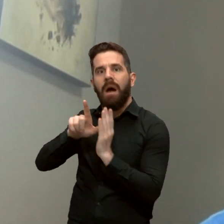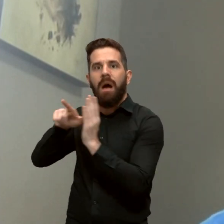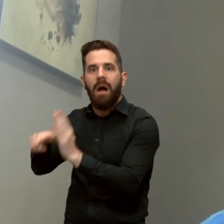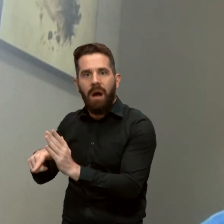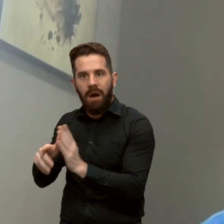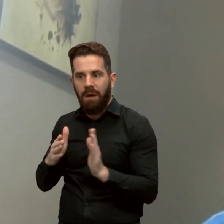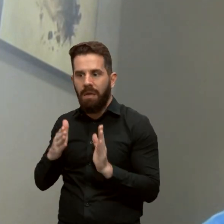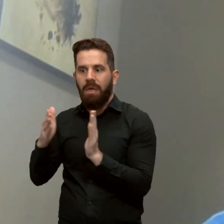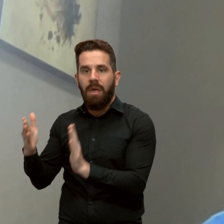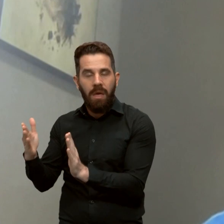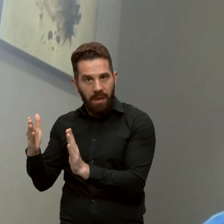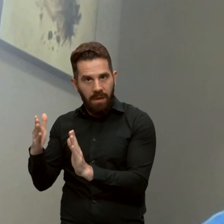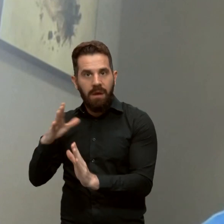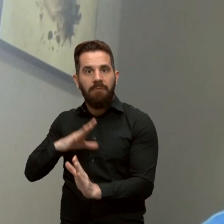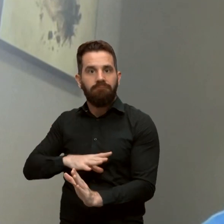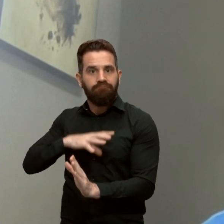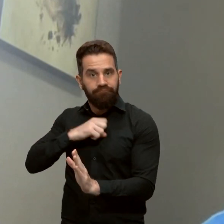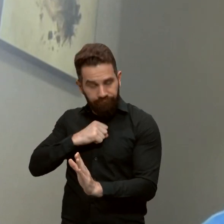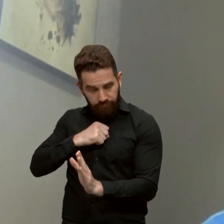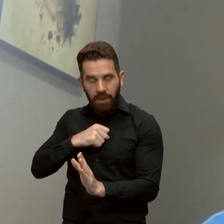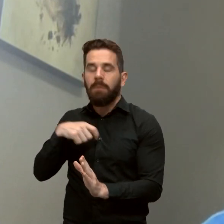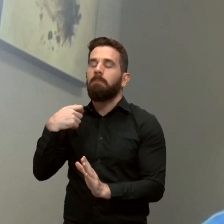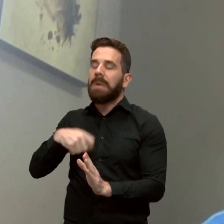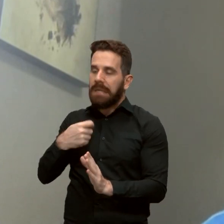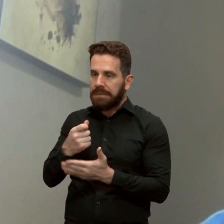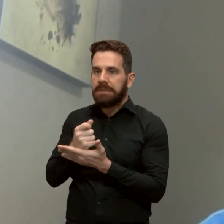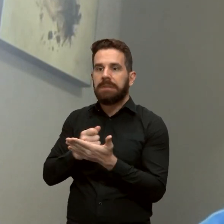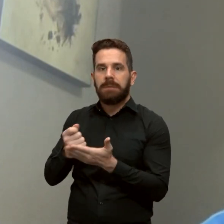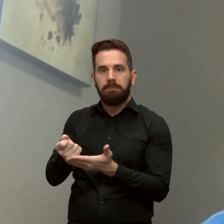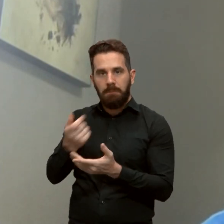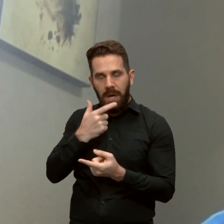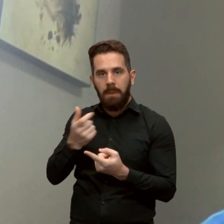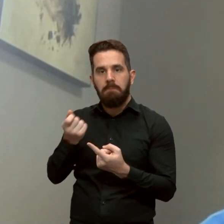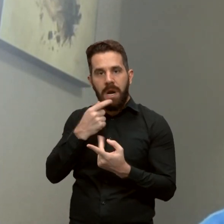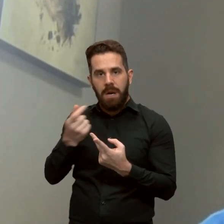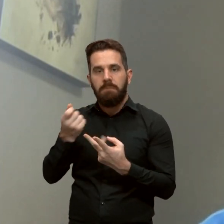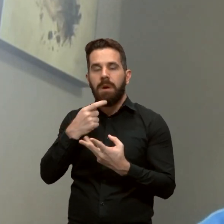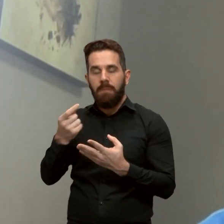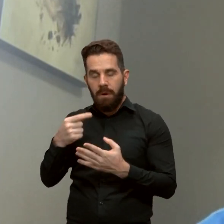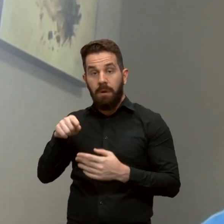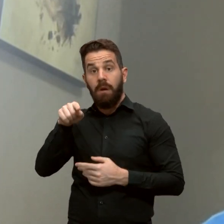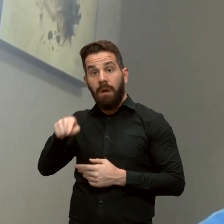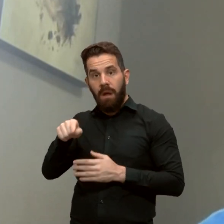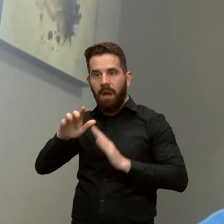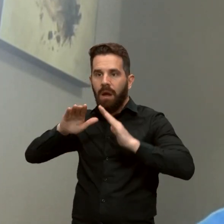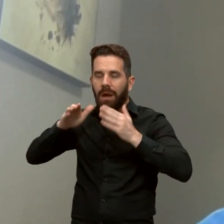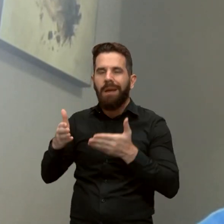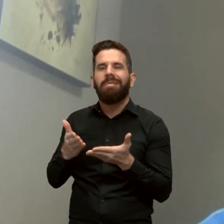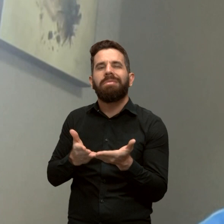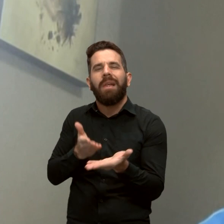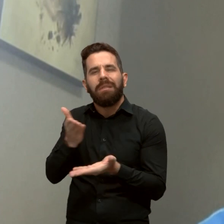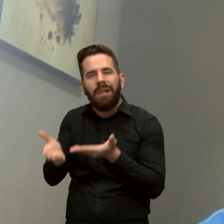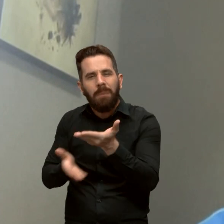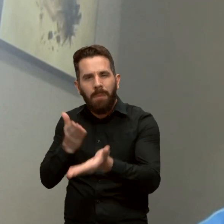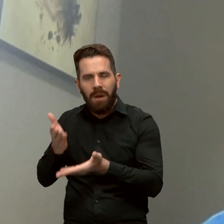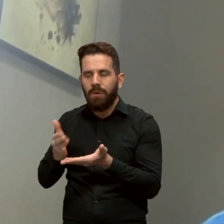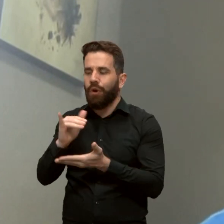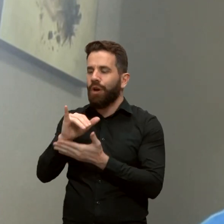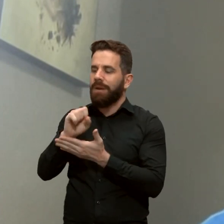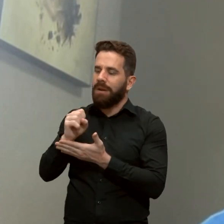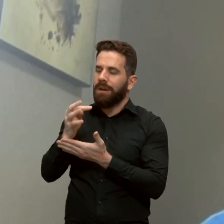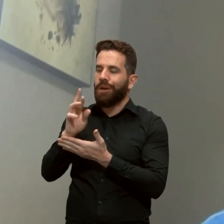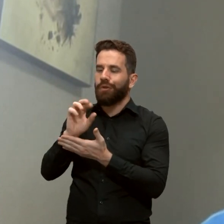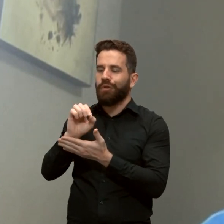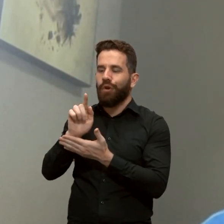das mulheres começam a usar a reposição estrogênica, né, o tratamento de reposição desse hormônio que diminui sua